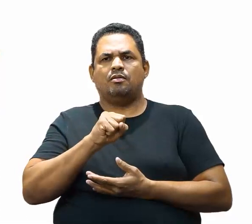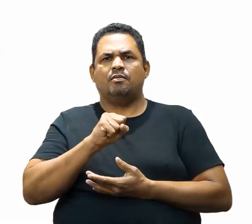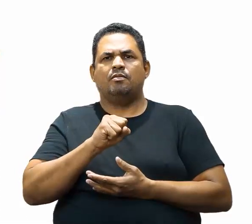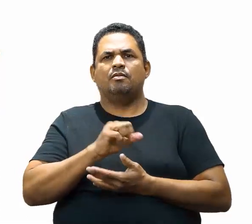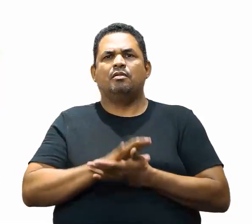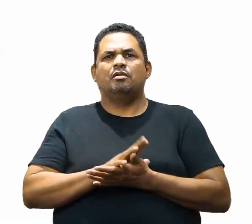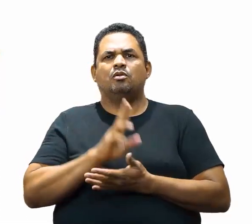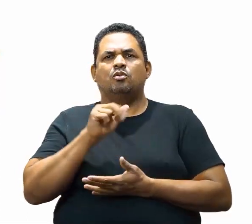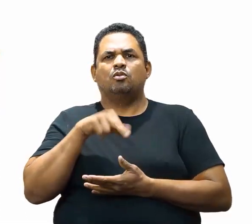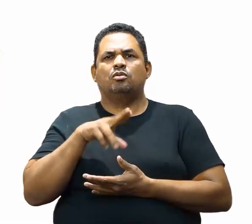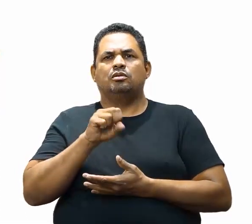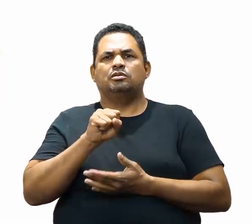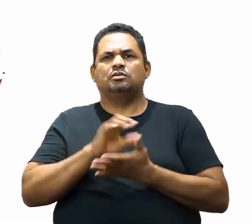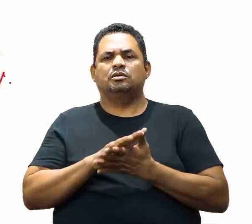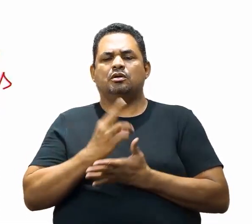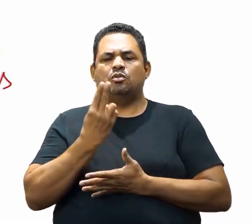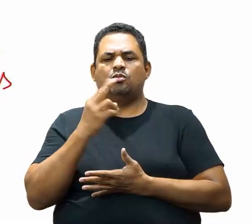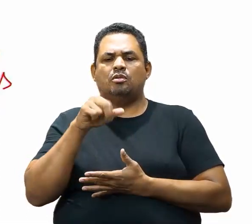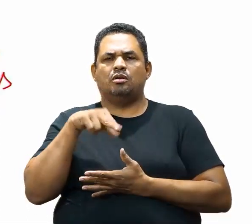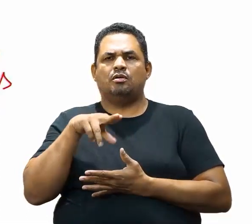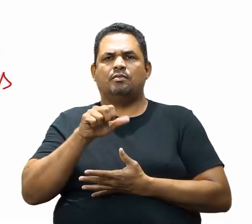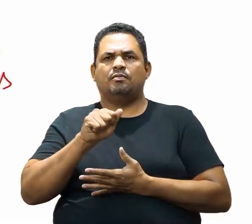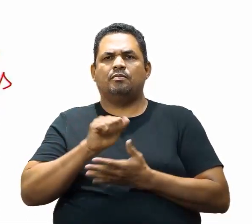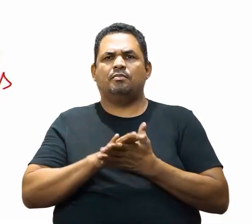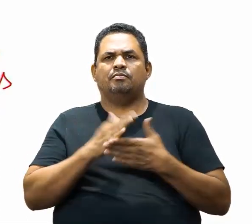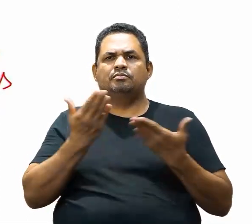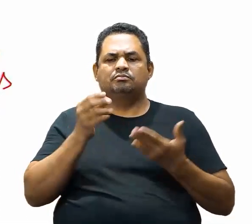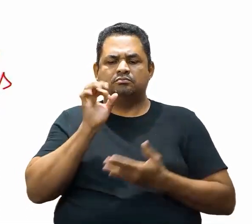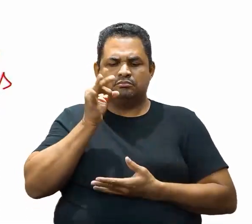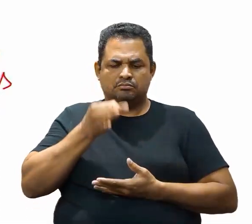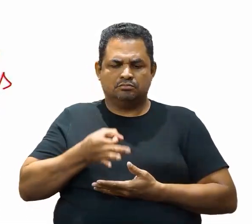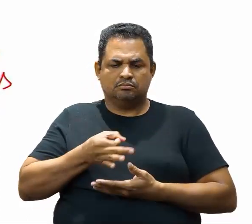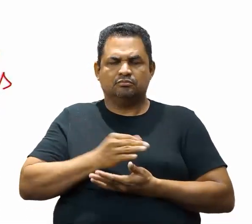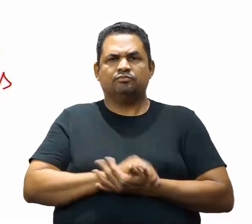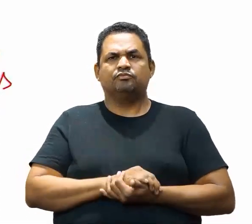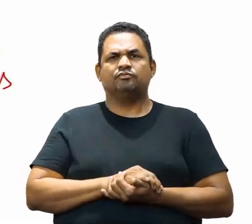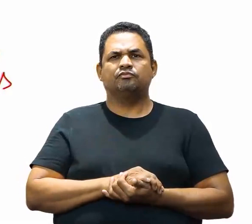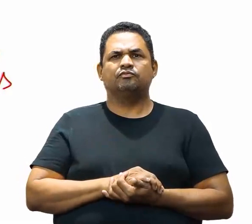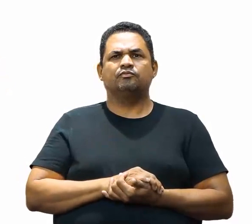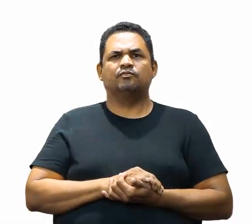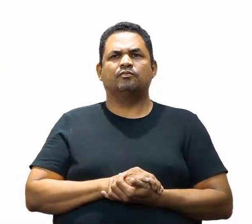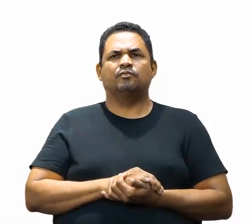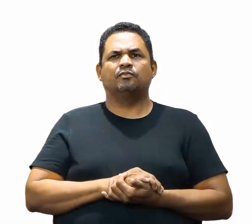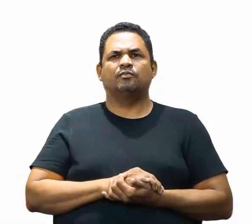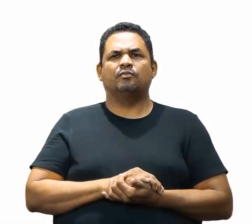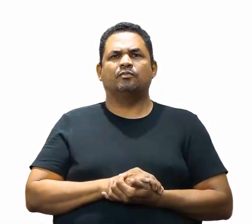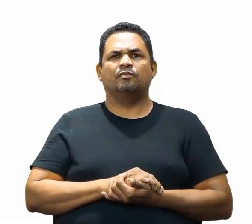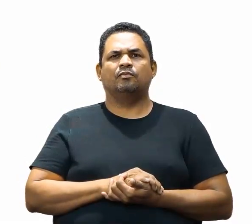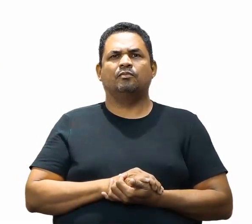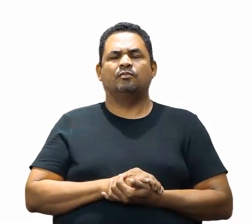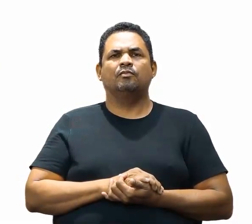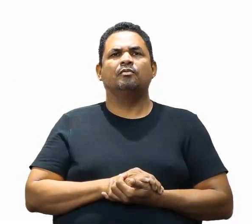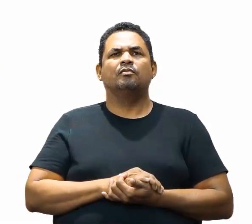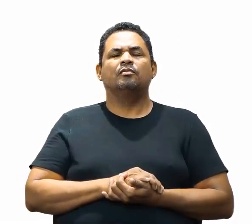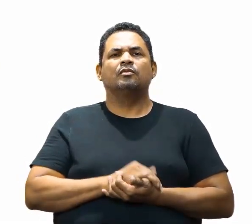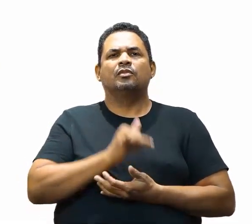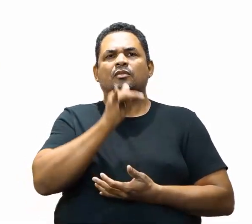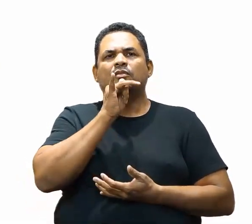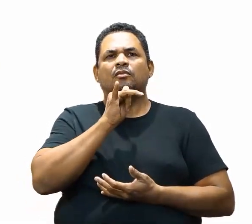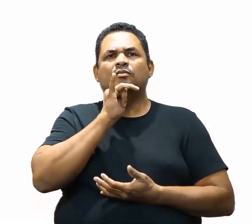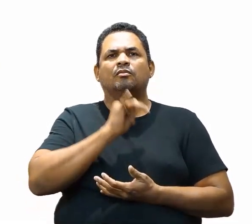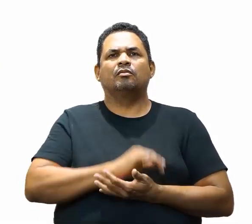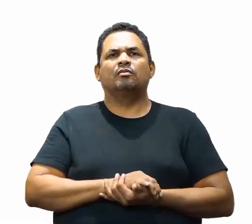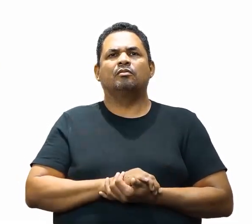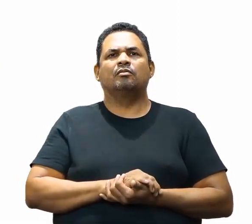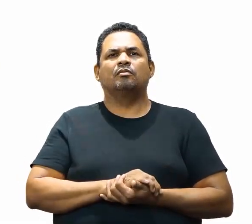a umas. Certo? Sim. Muito fácil, muito tranquilo. Vamos aos exemplos.